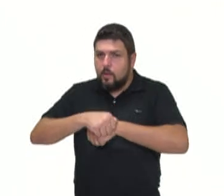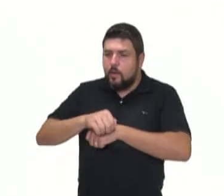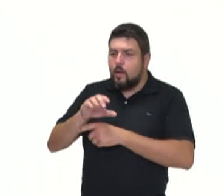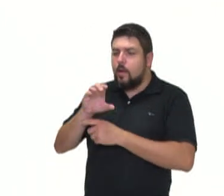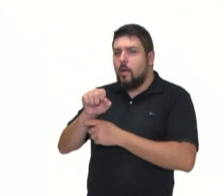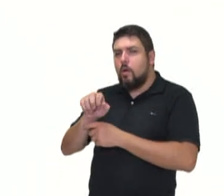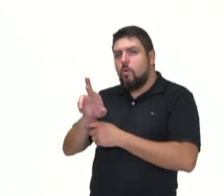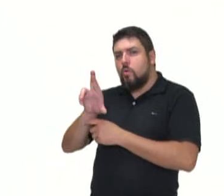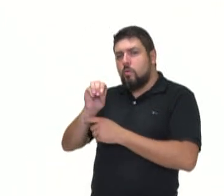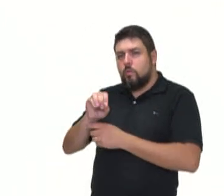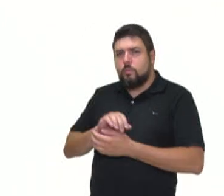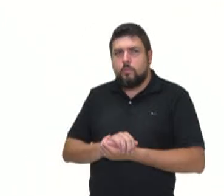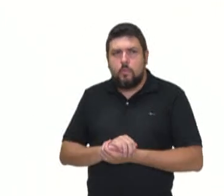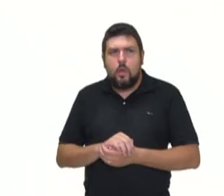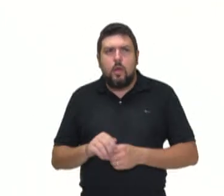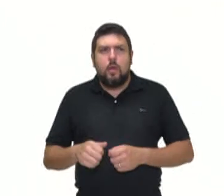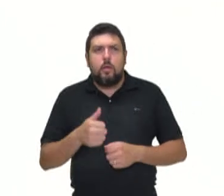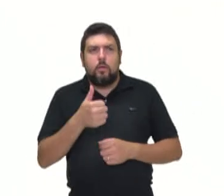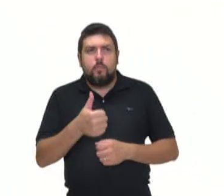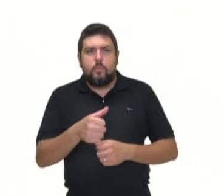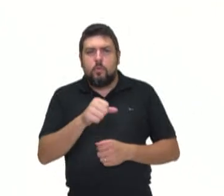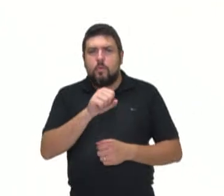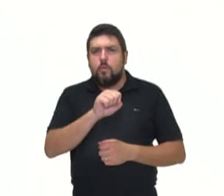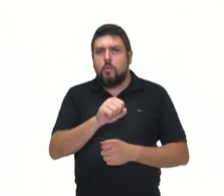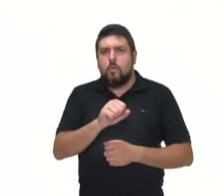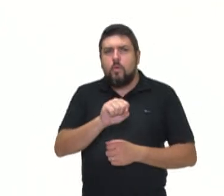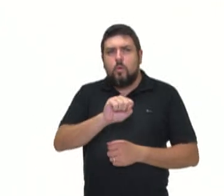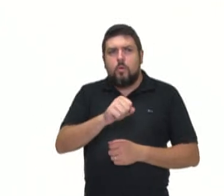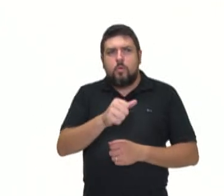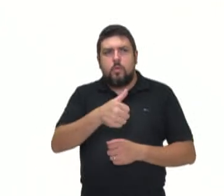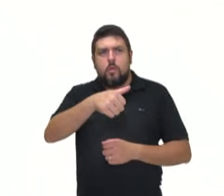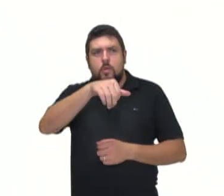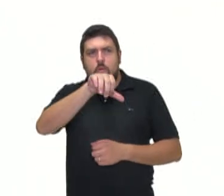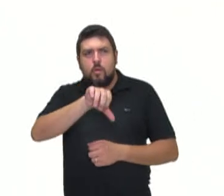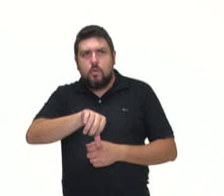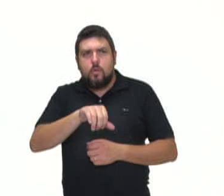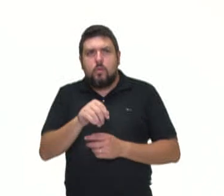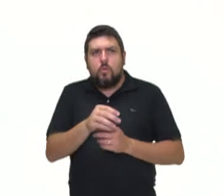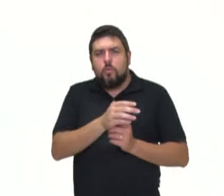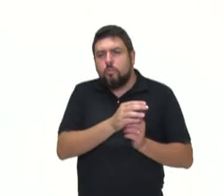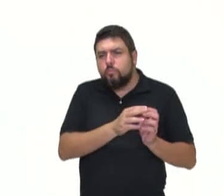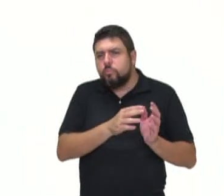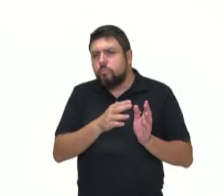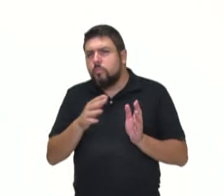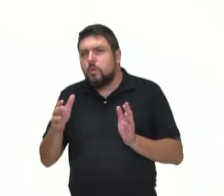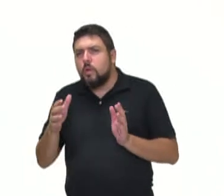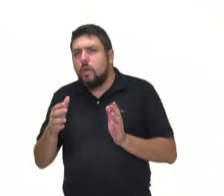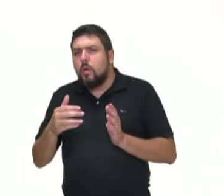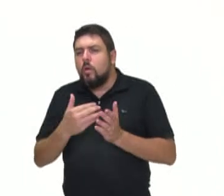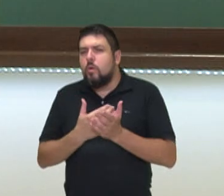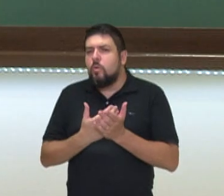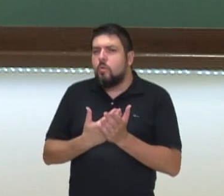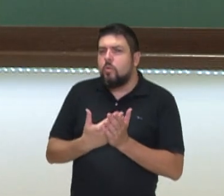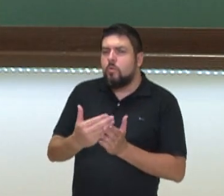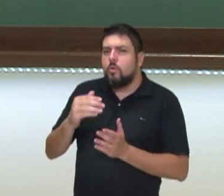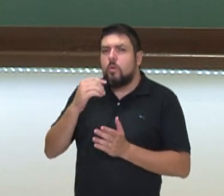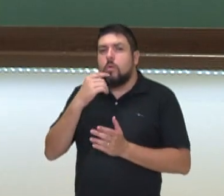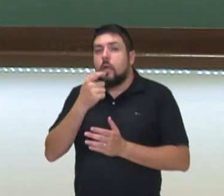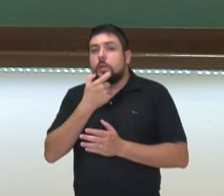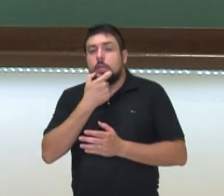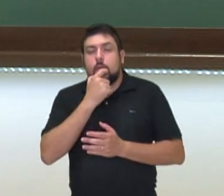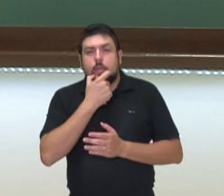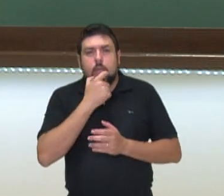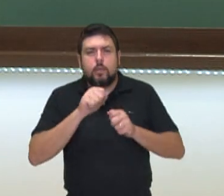1840, registrou o crescimento desse jogo popular pelos alunos das escolas públicas da Inglaterra. Então, como se